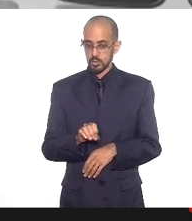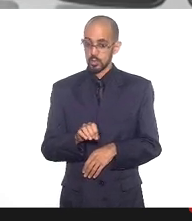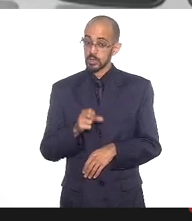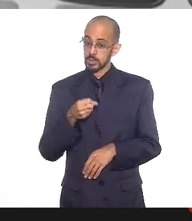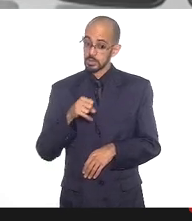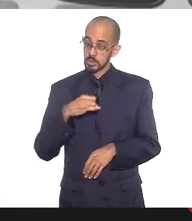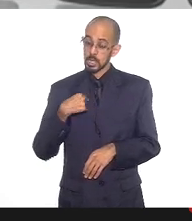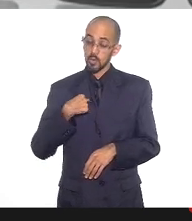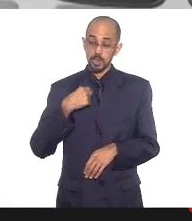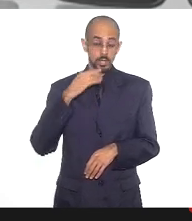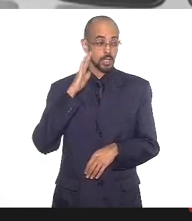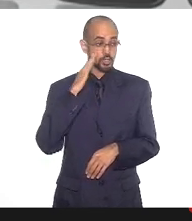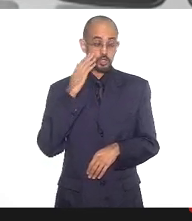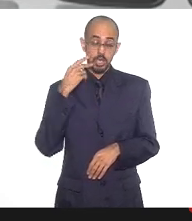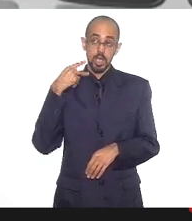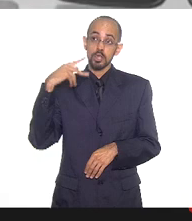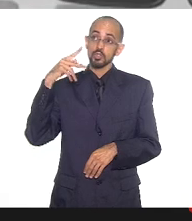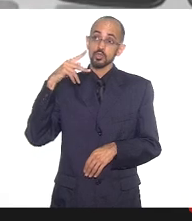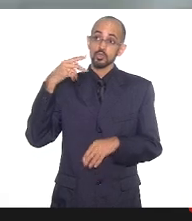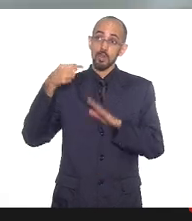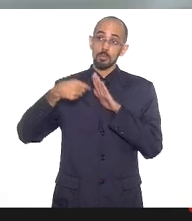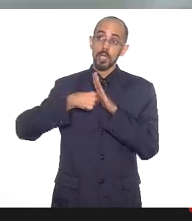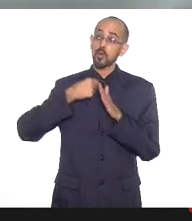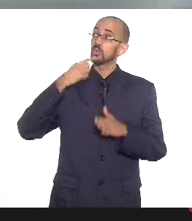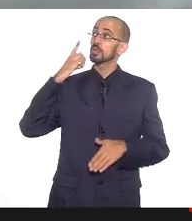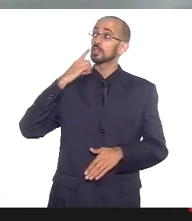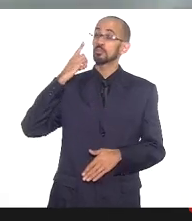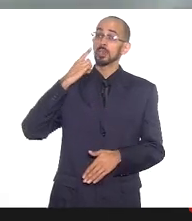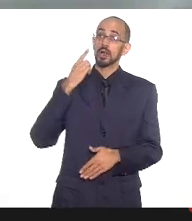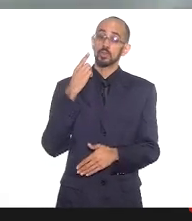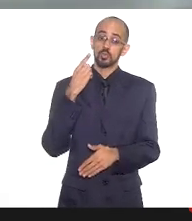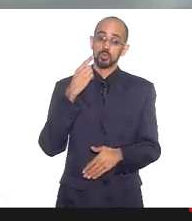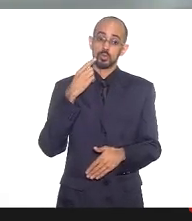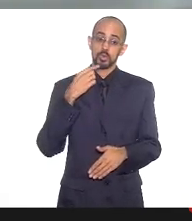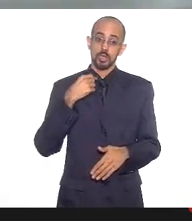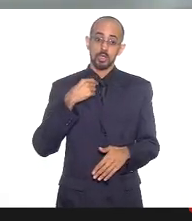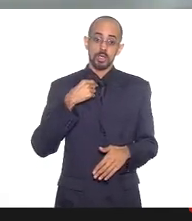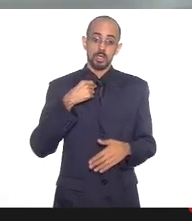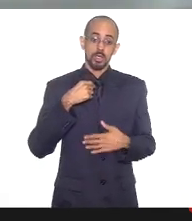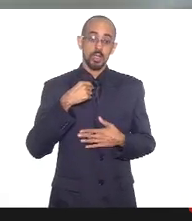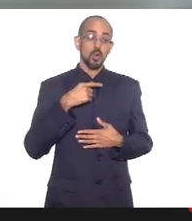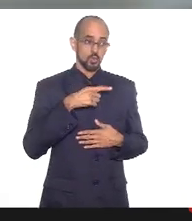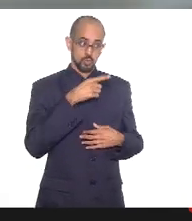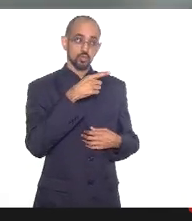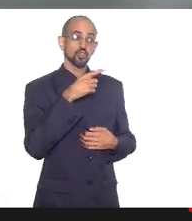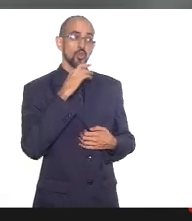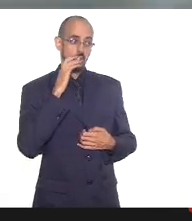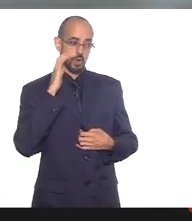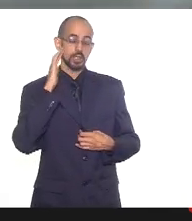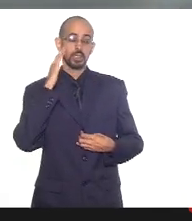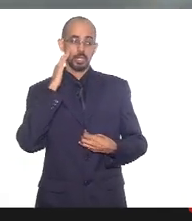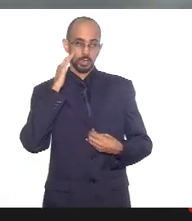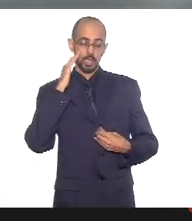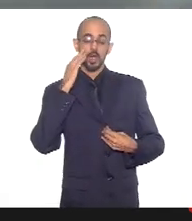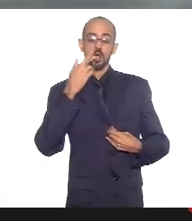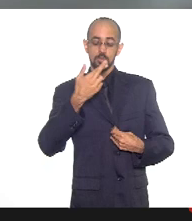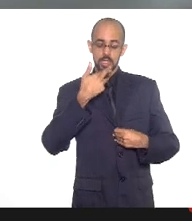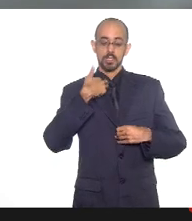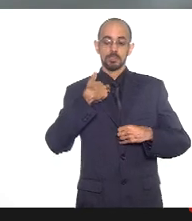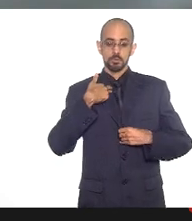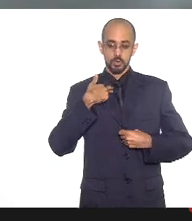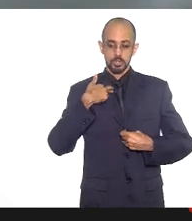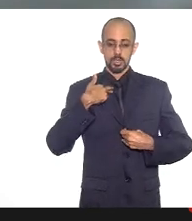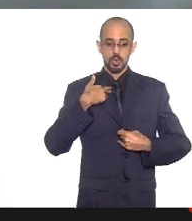bem a tua pergunta, deputado. Doutor Gadelha, entendeu, o senhor entendeu, respondeu.